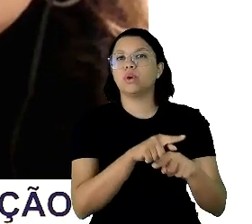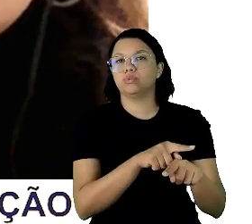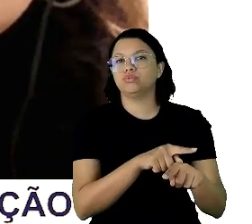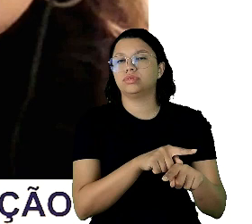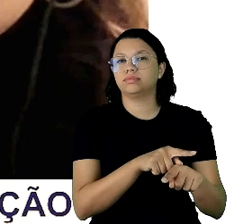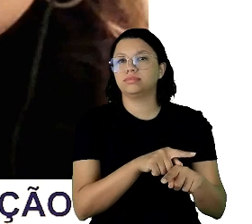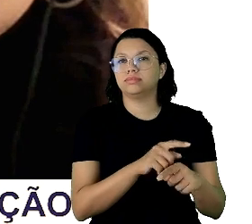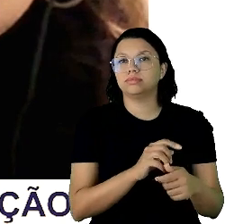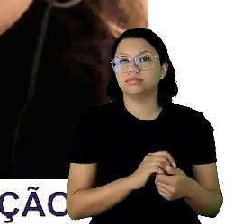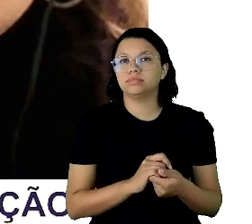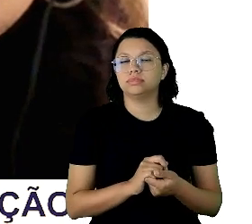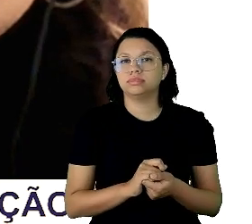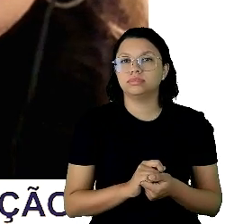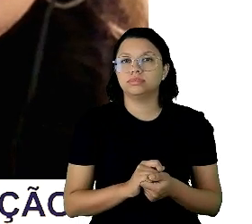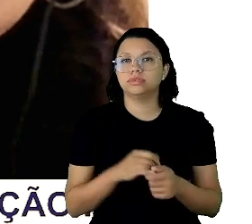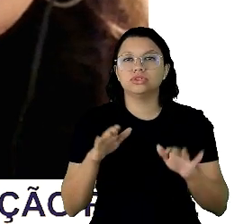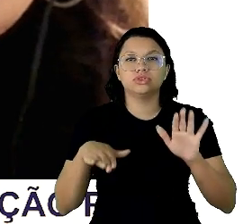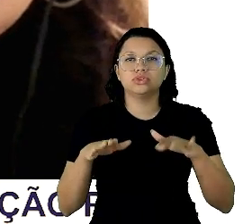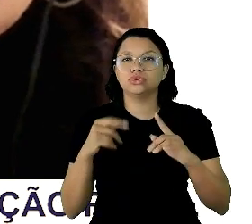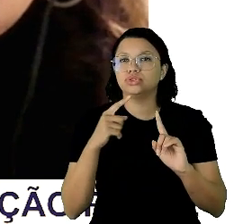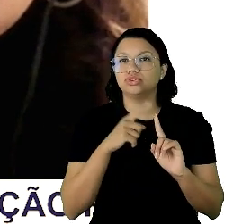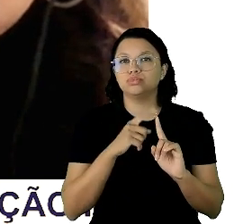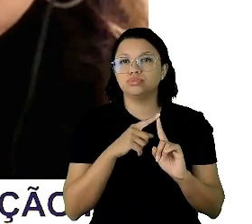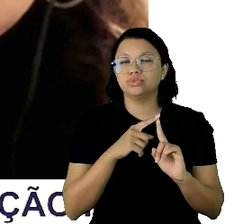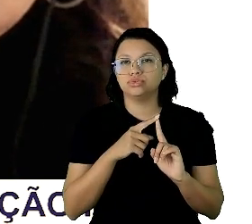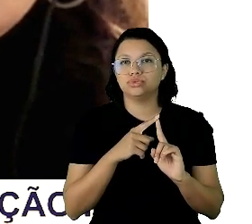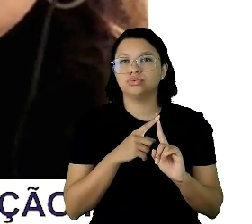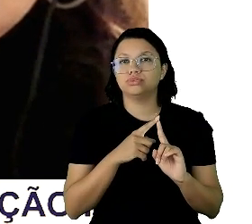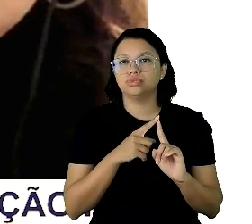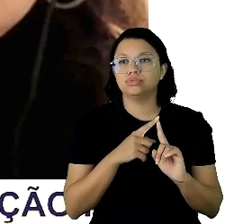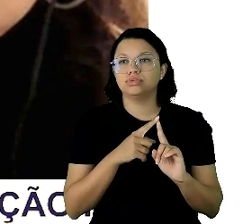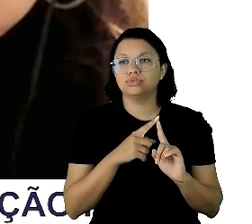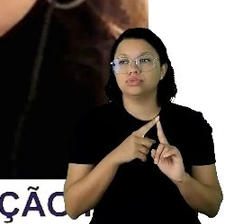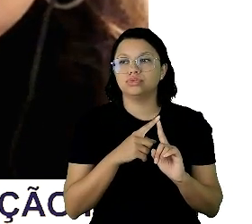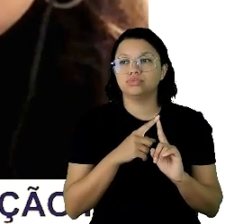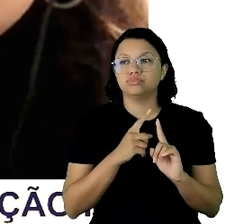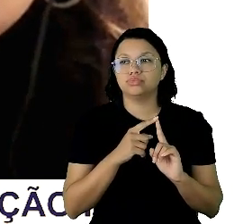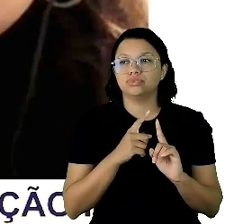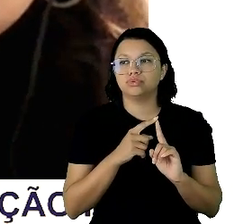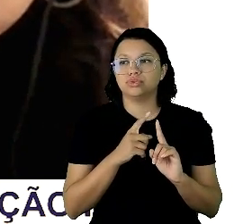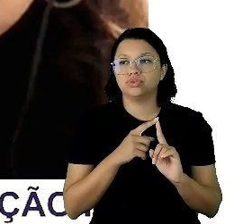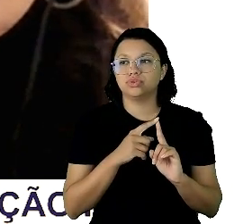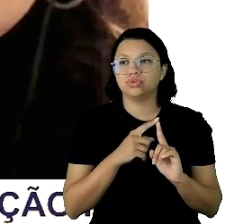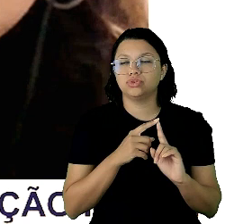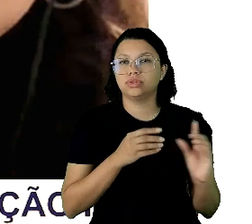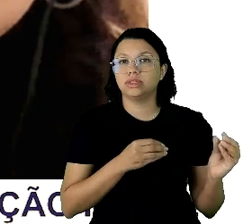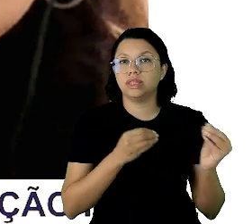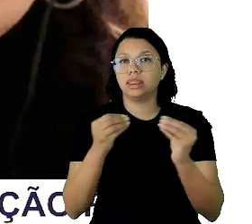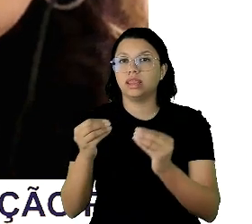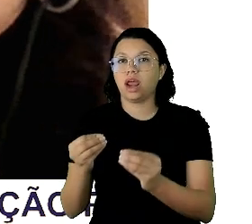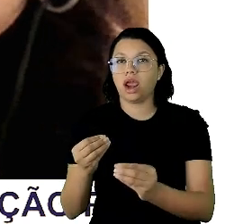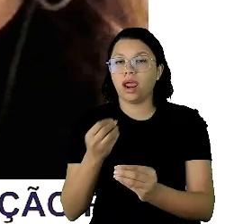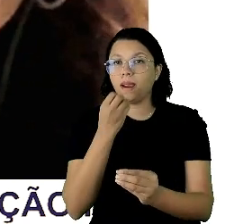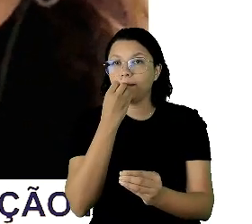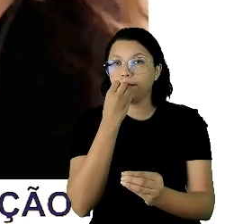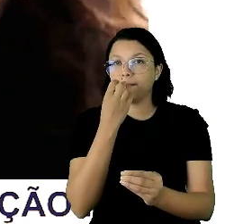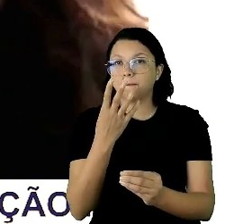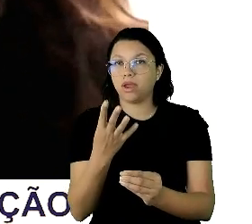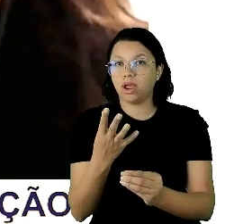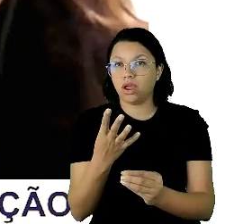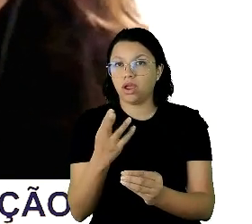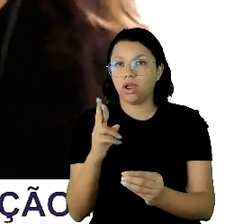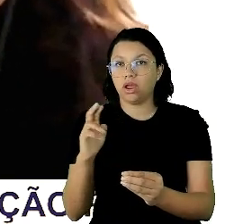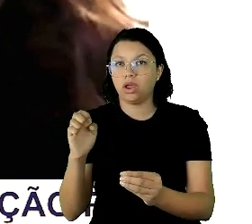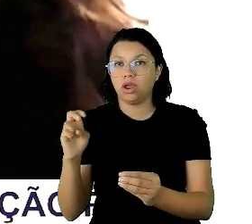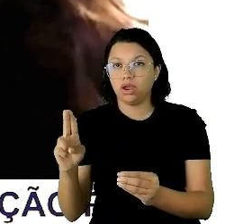qualquer tipo de medida que beneficia réus nesse processo, porque ela diz